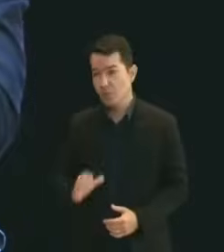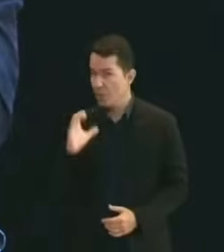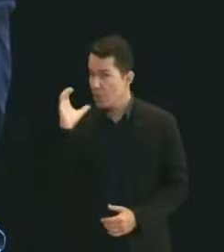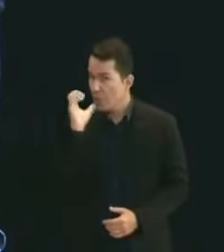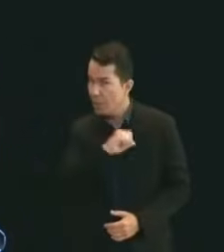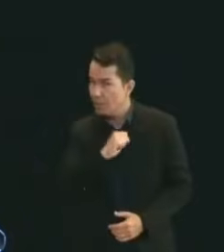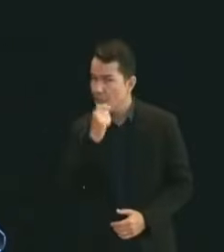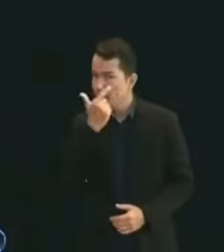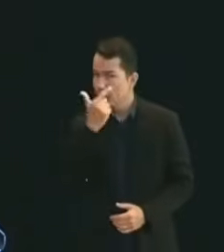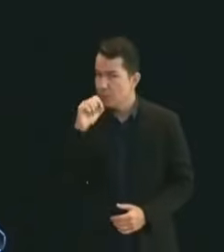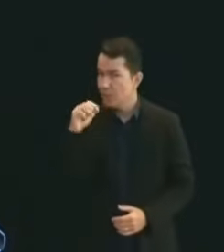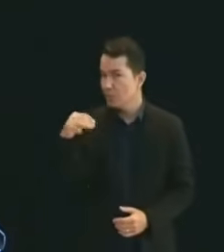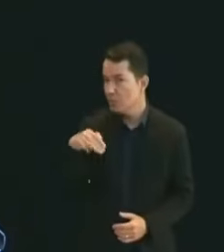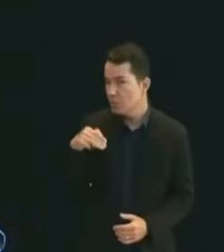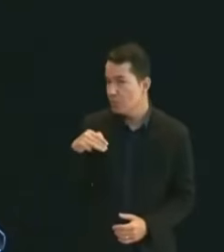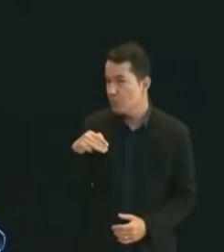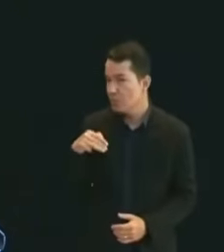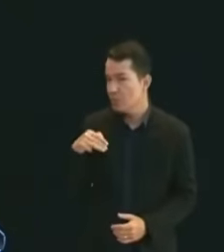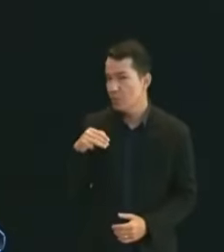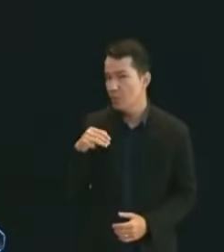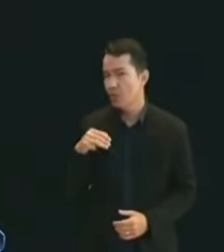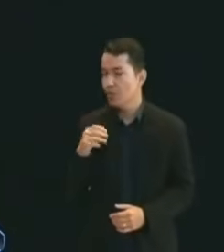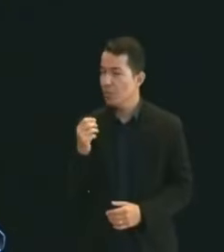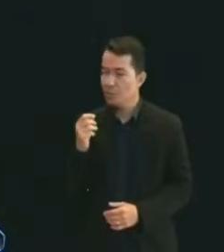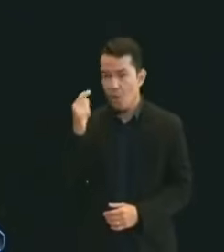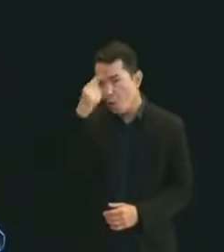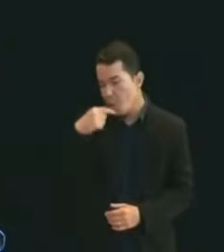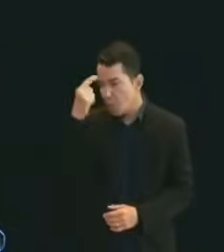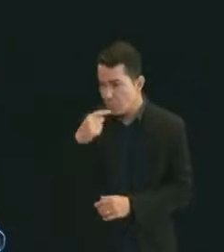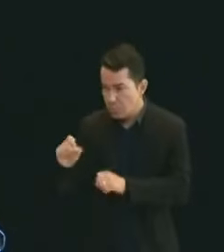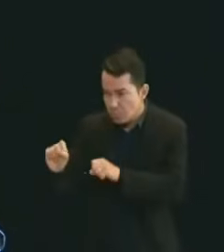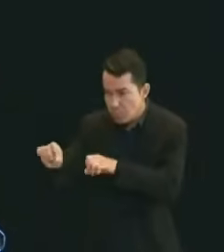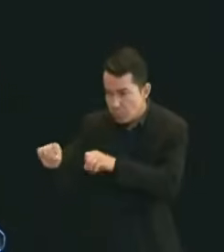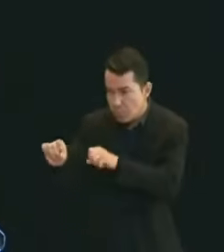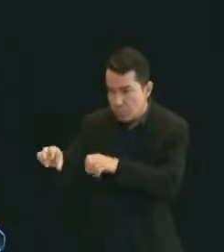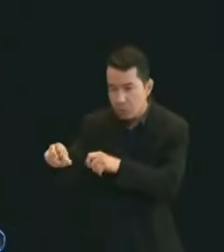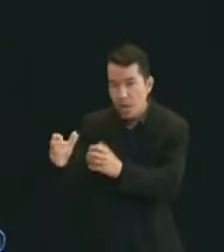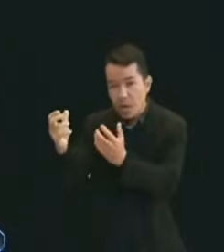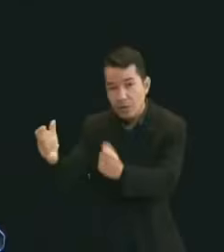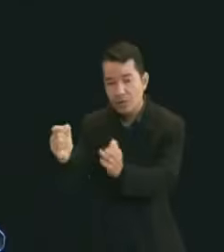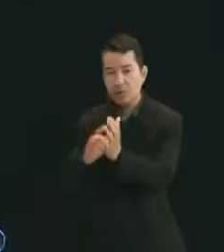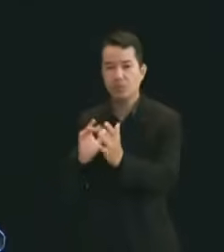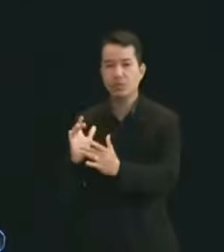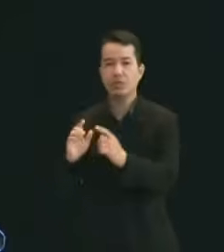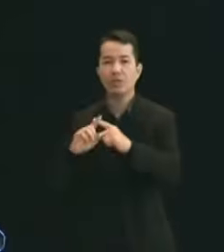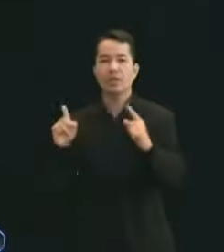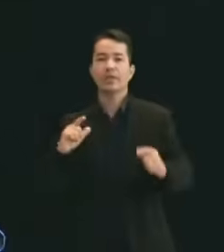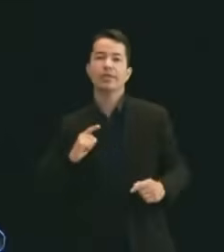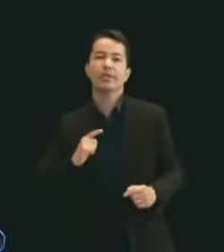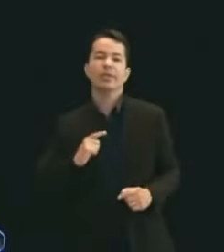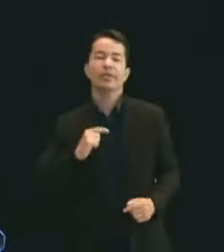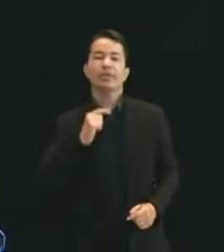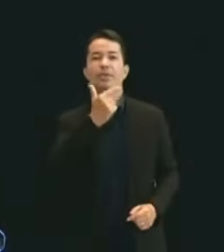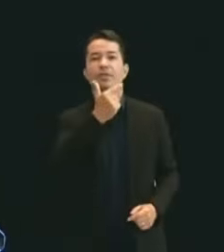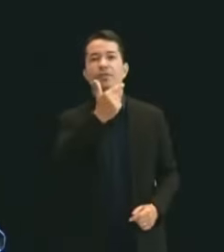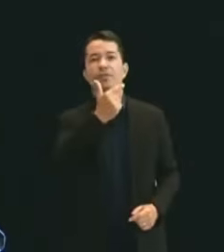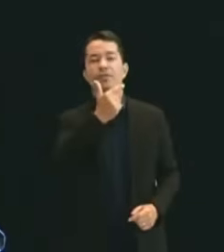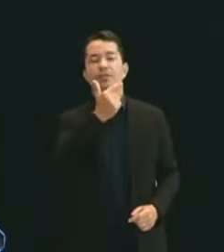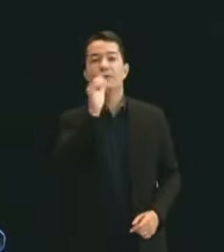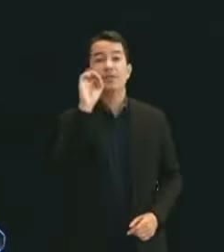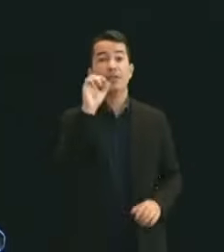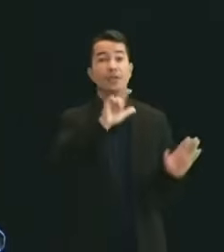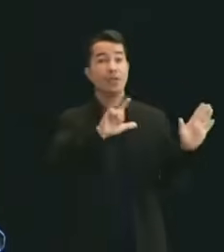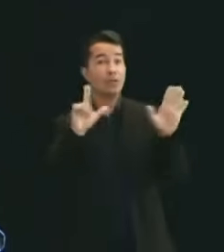conversa, mas leva de 20 semanas a alguns anos para colocar aquela pessoa no caminho da